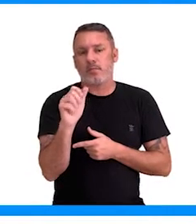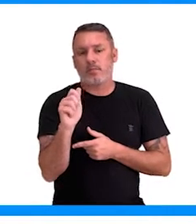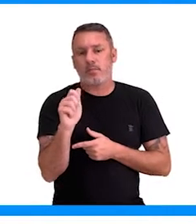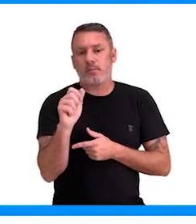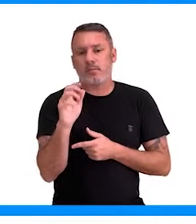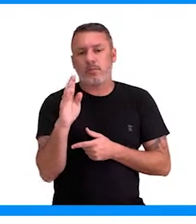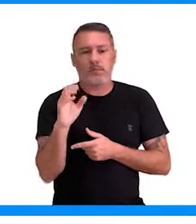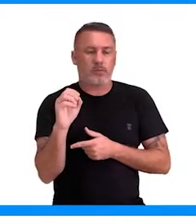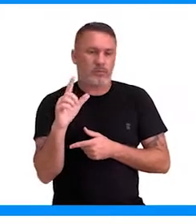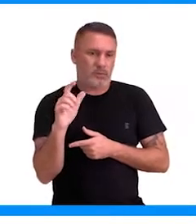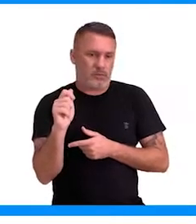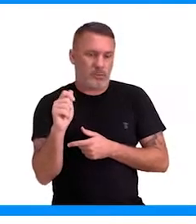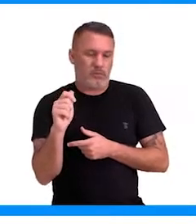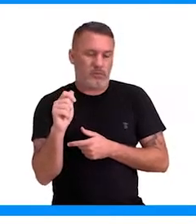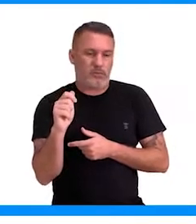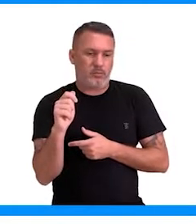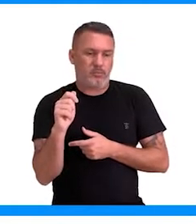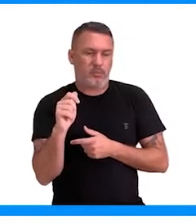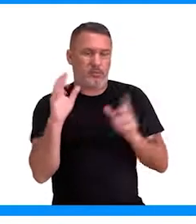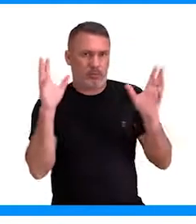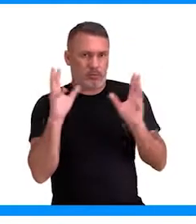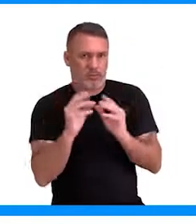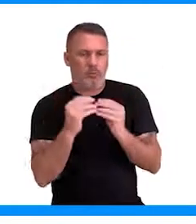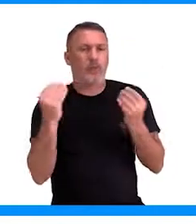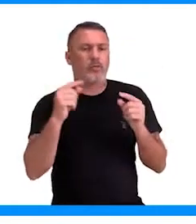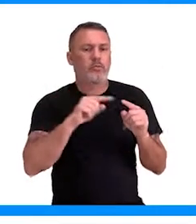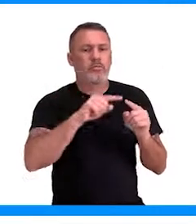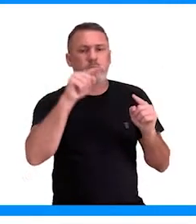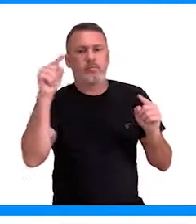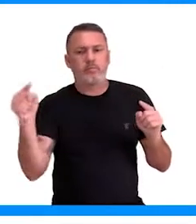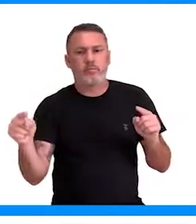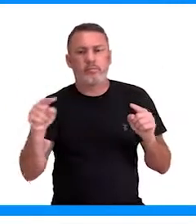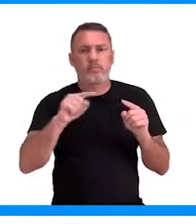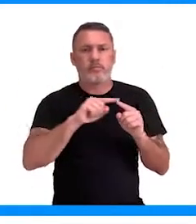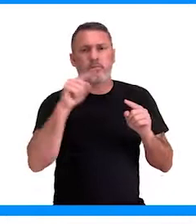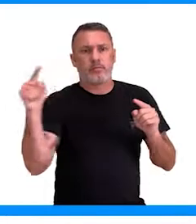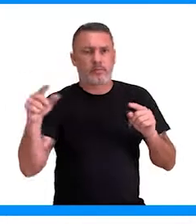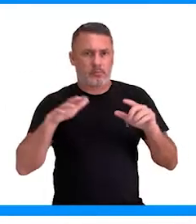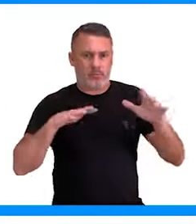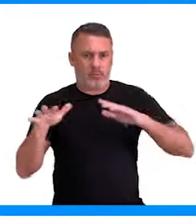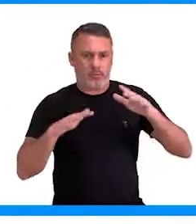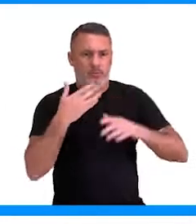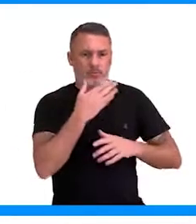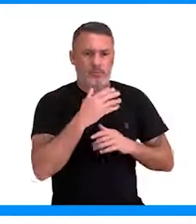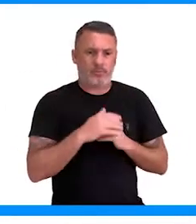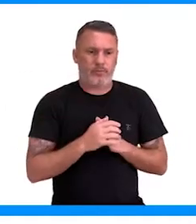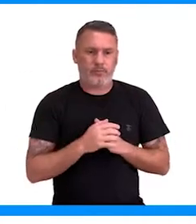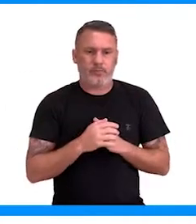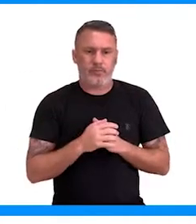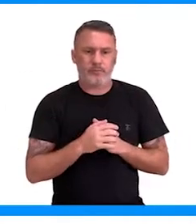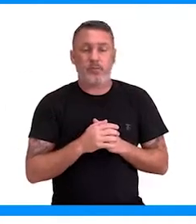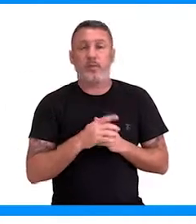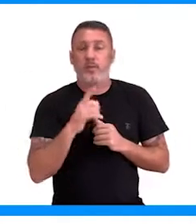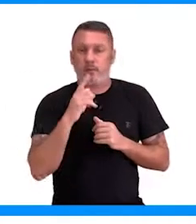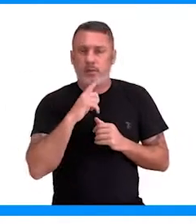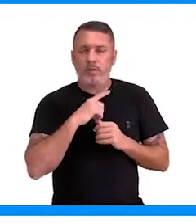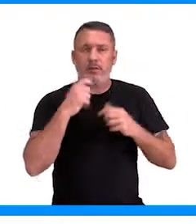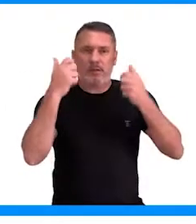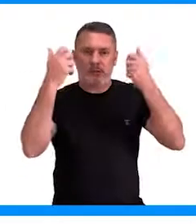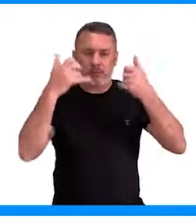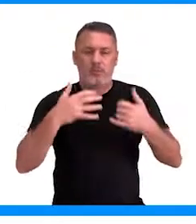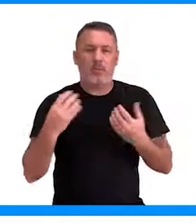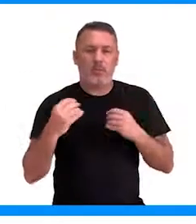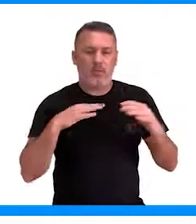né? Indo um pouquinho mais a fundo sobre essa trajetória desse movimento, indo um pouquinho mais a fundo